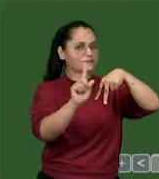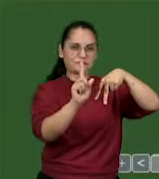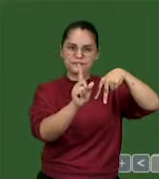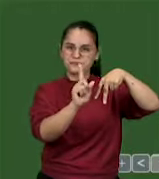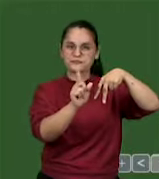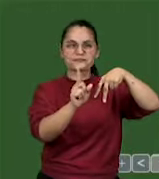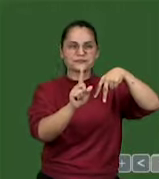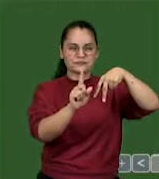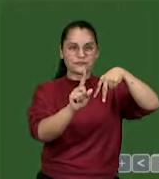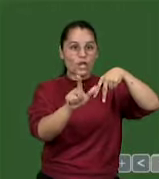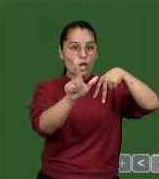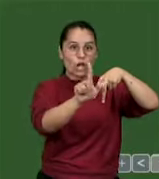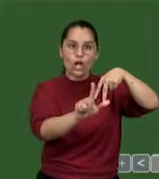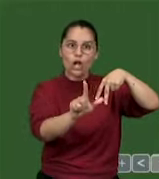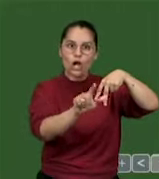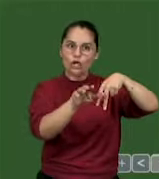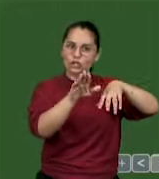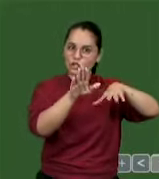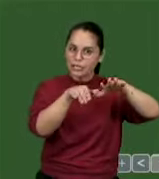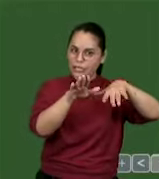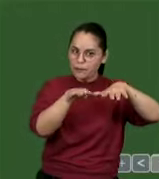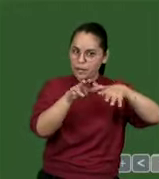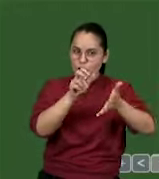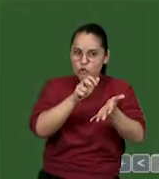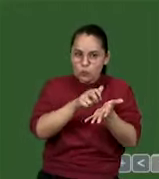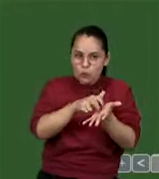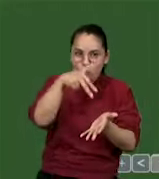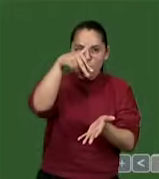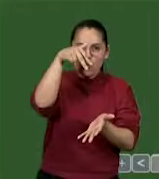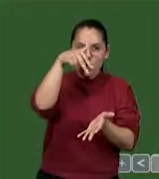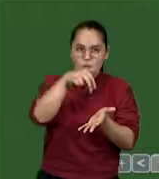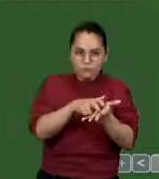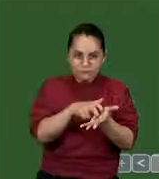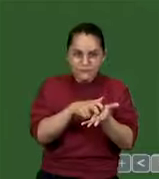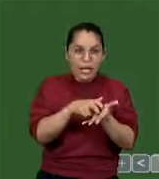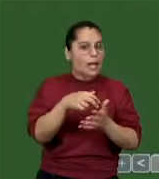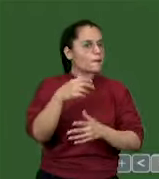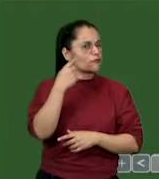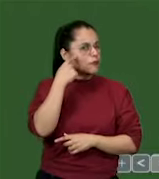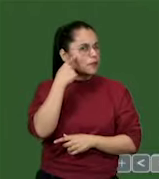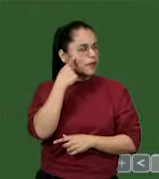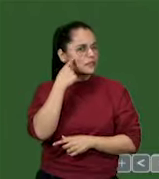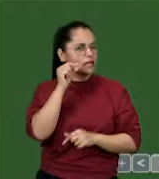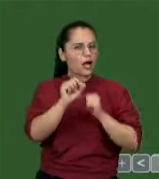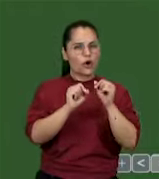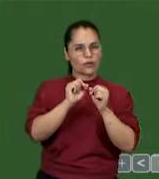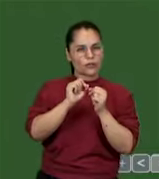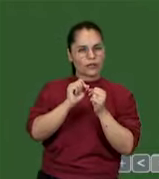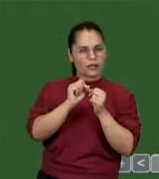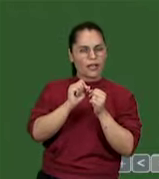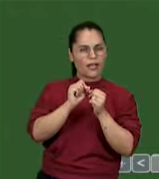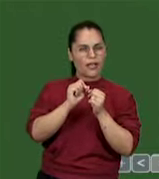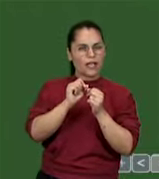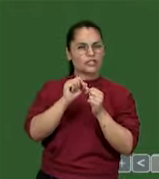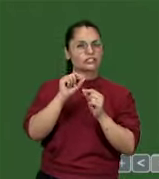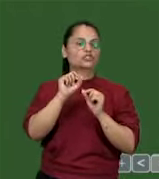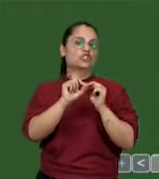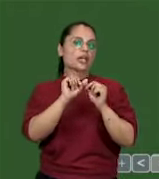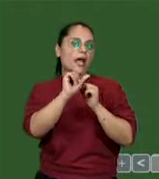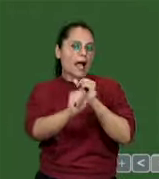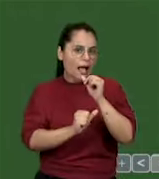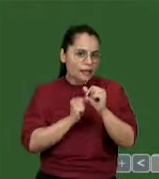não. É óbvio que depende do meu pulo. Mas eu vou imaginar um pulo de atleta, já que estamos perto, já passou agora a Olimpíada.